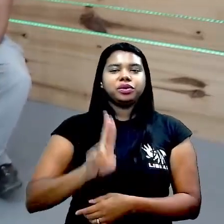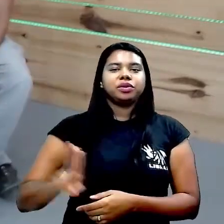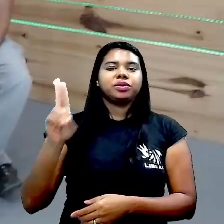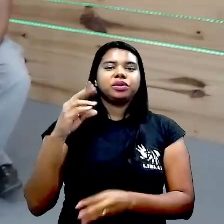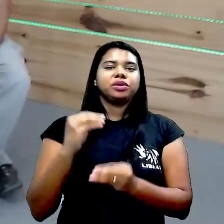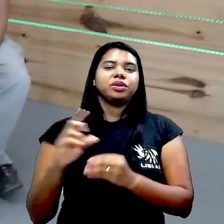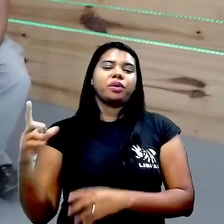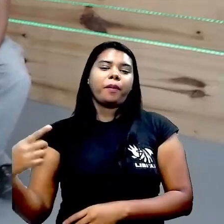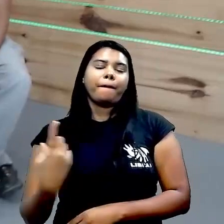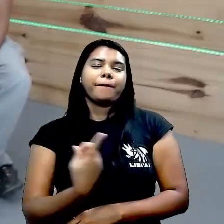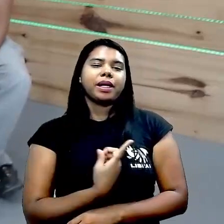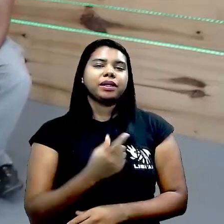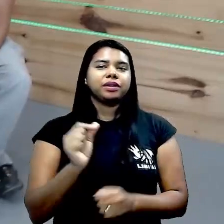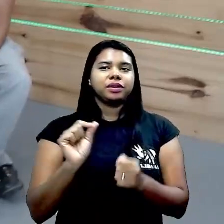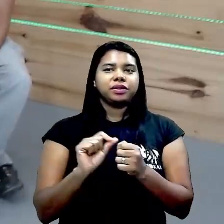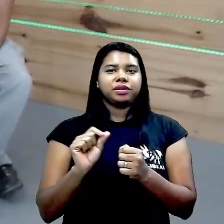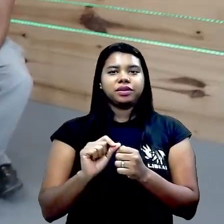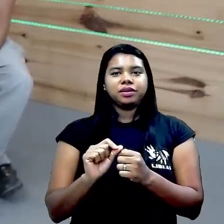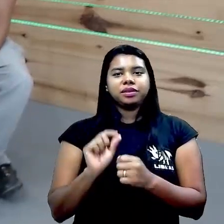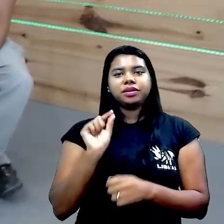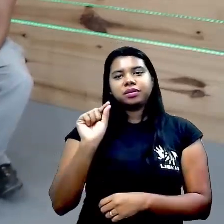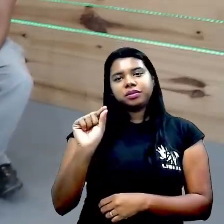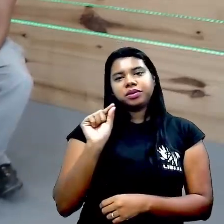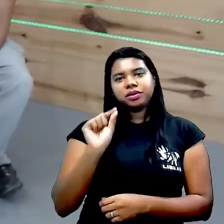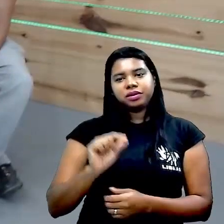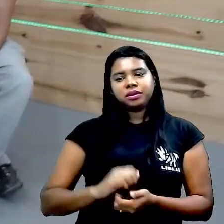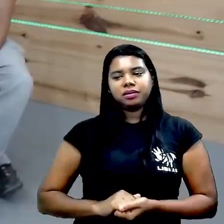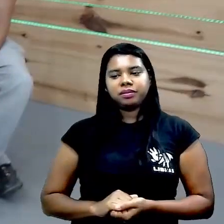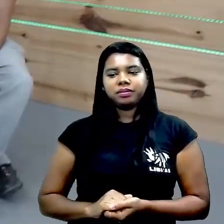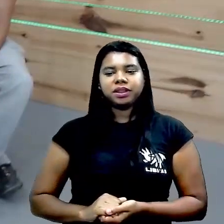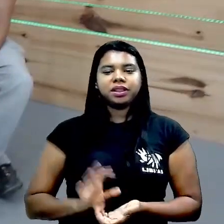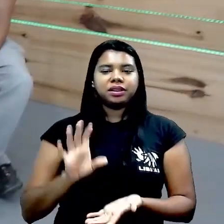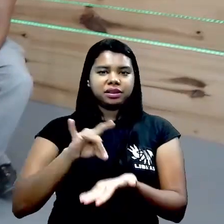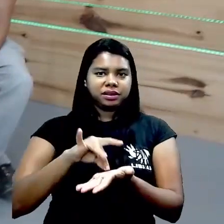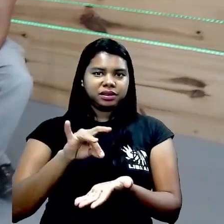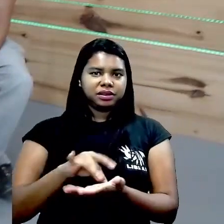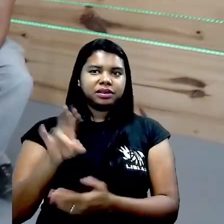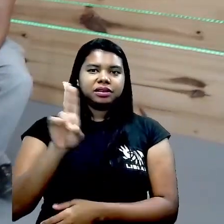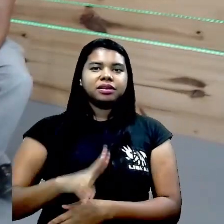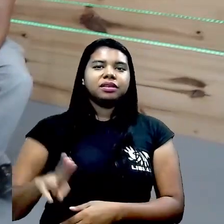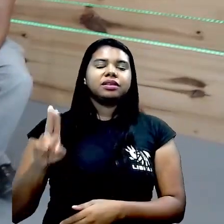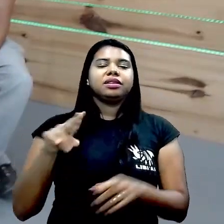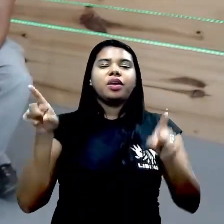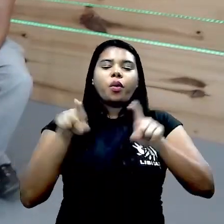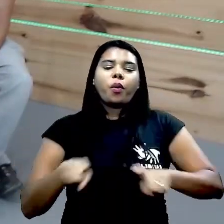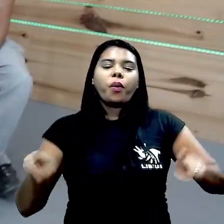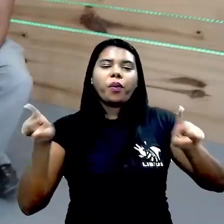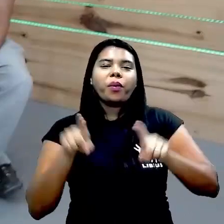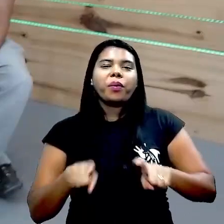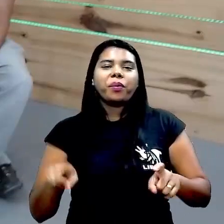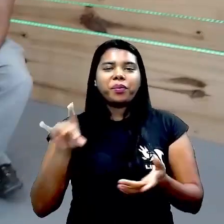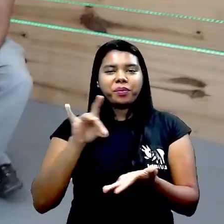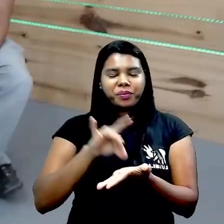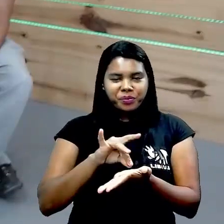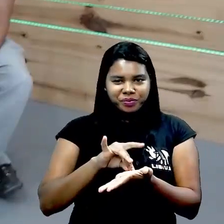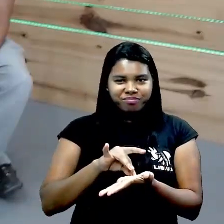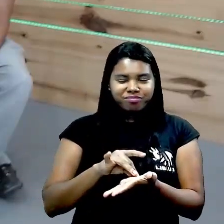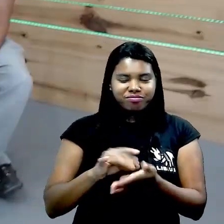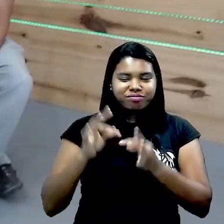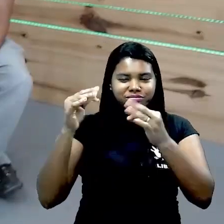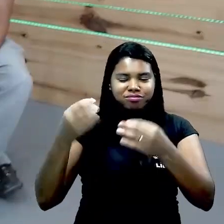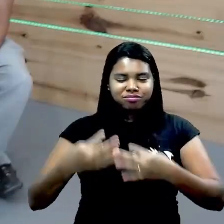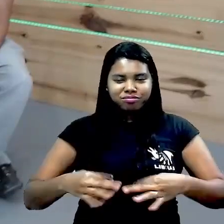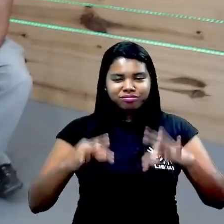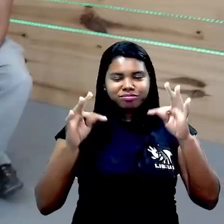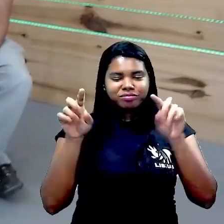quê? Para a gente fazer. Vamos ver aqui se a gente está realmente utilizando um computador com toda a potência dele e o